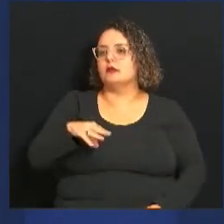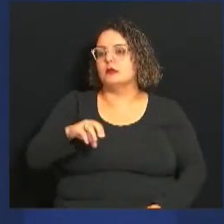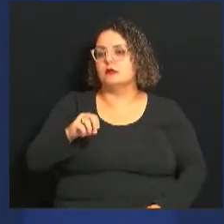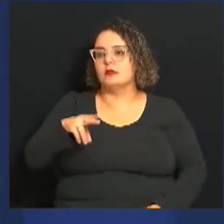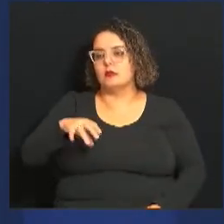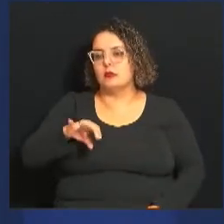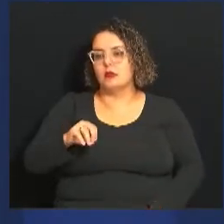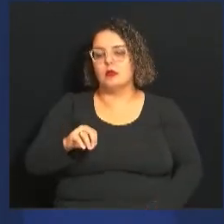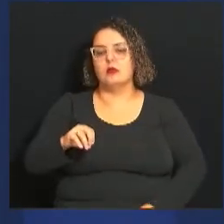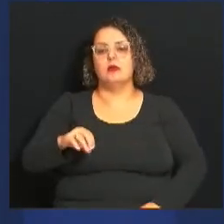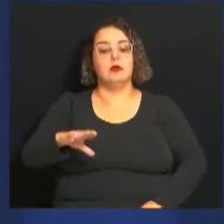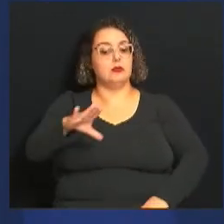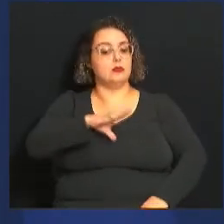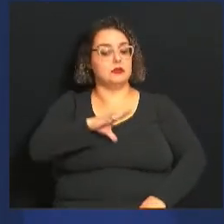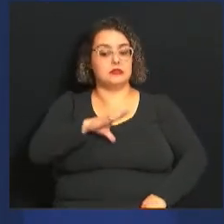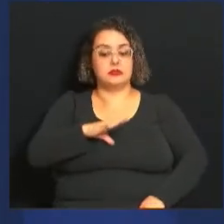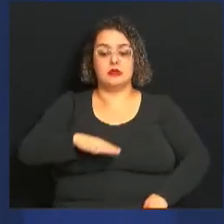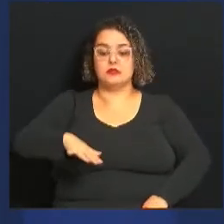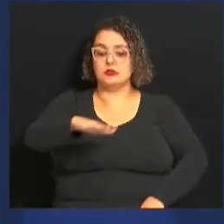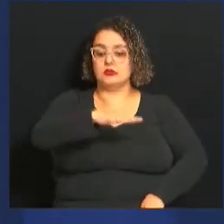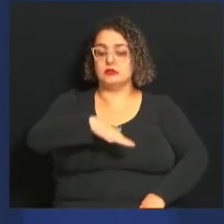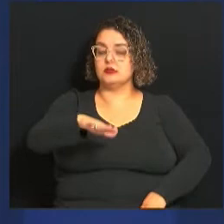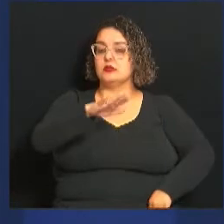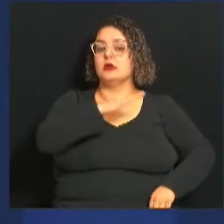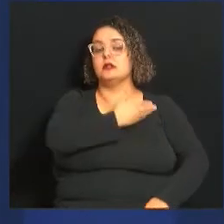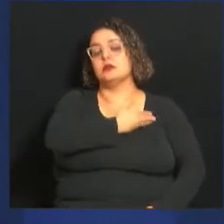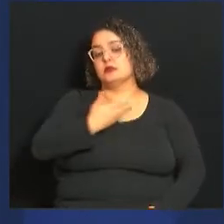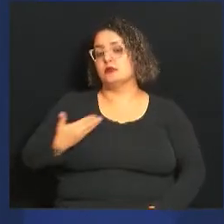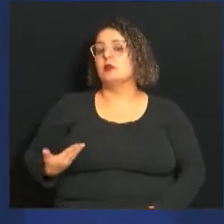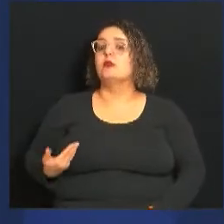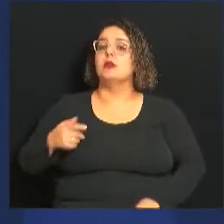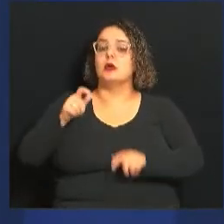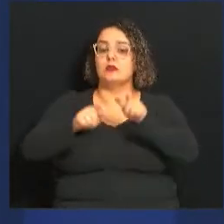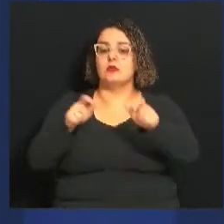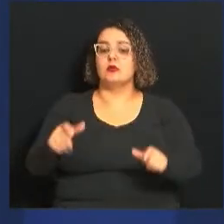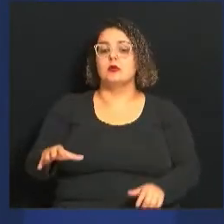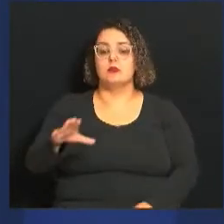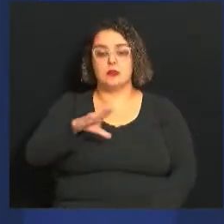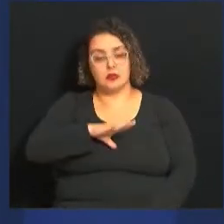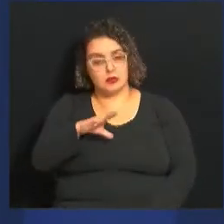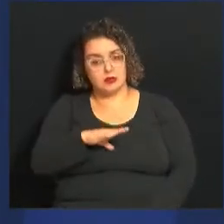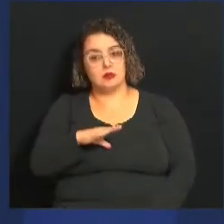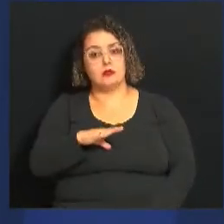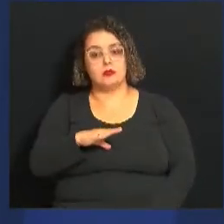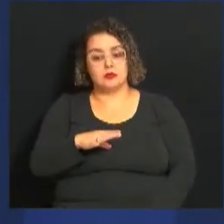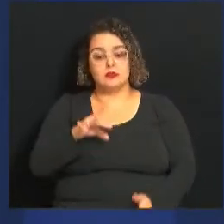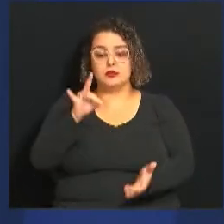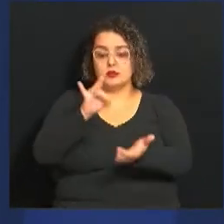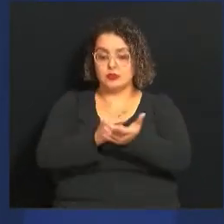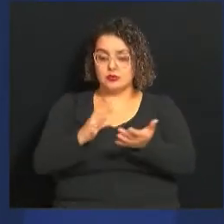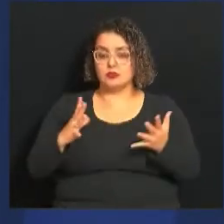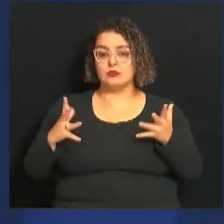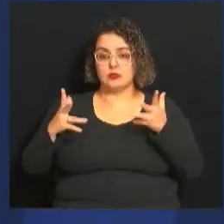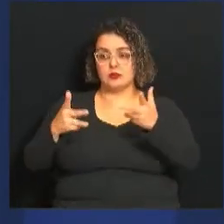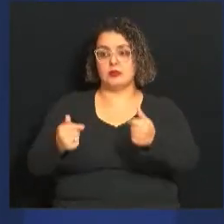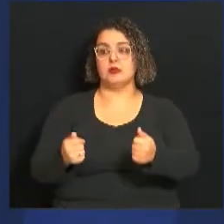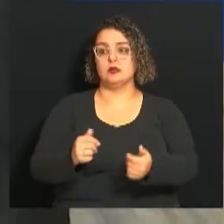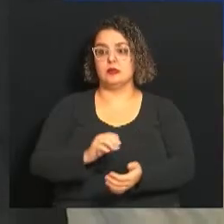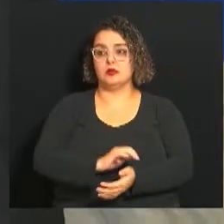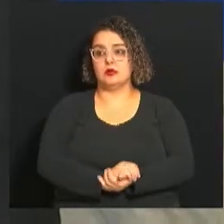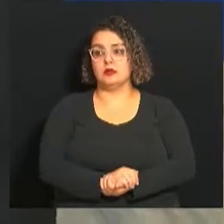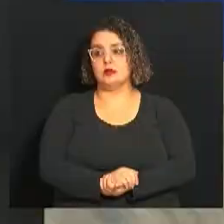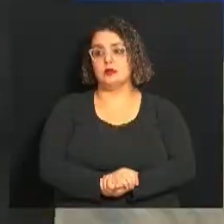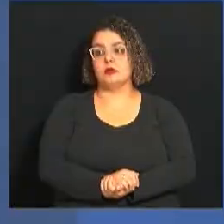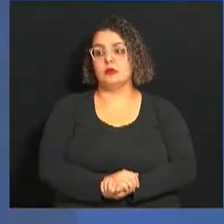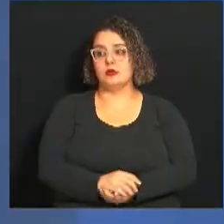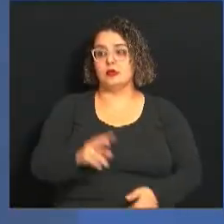né, a cidade, as áreas públicas, para que a população possa ter uma cidade que de fato seja para todas e todos. E lembrando